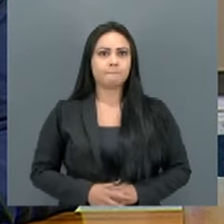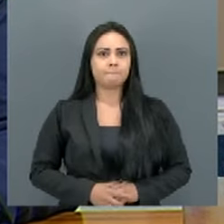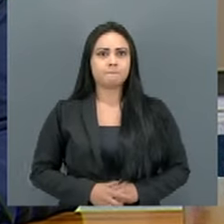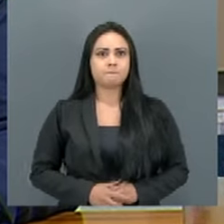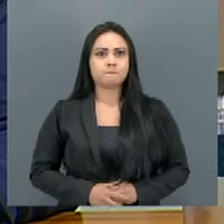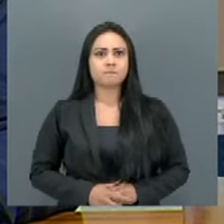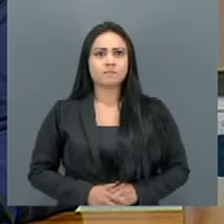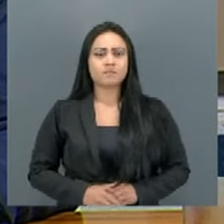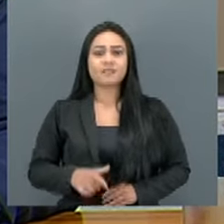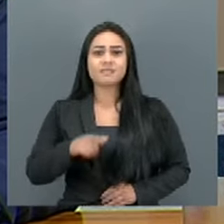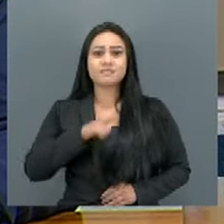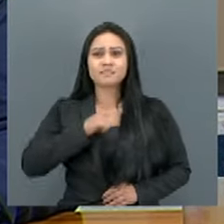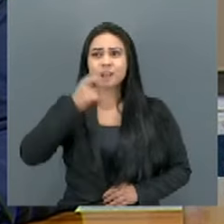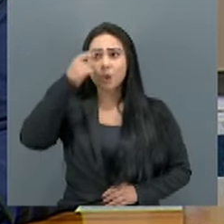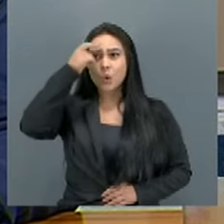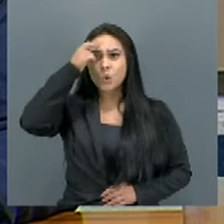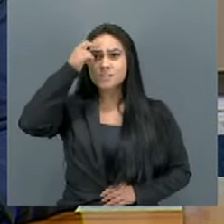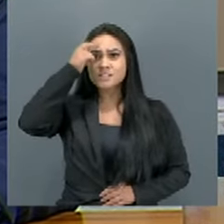que têm consciência